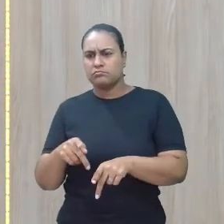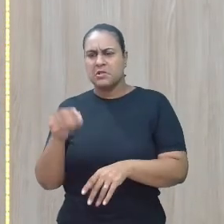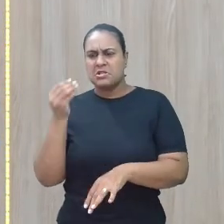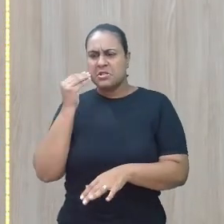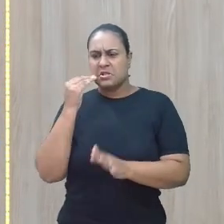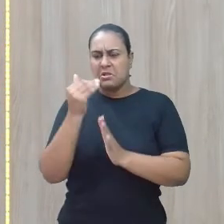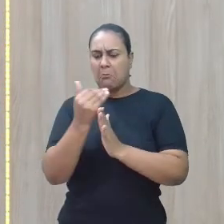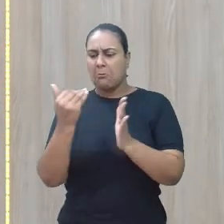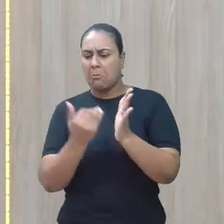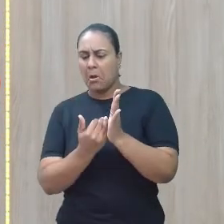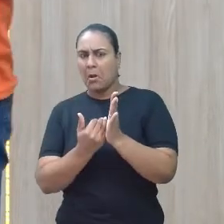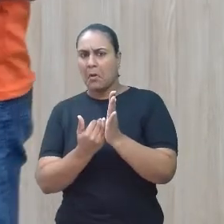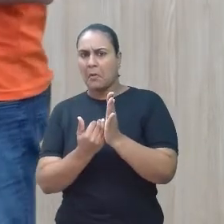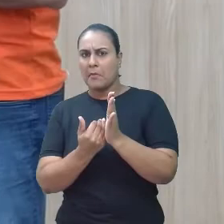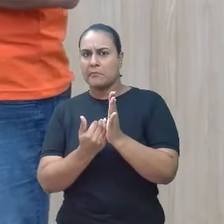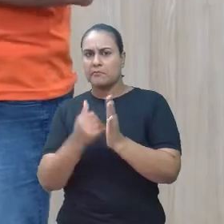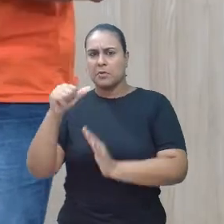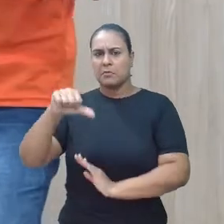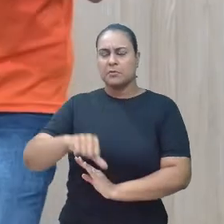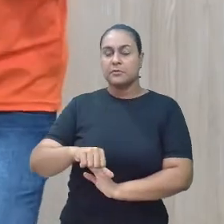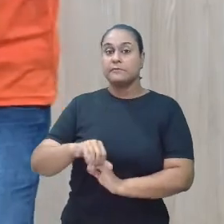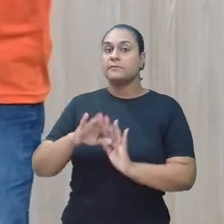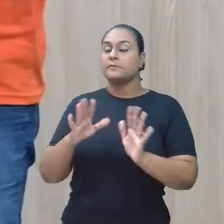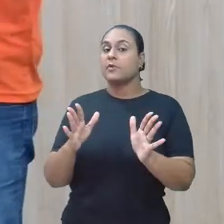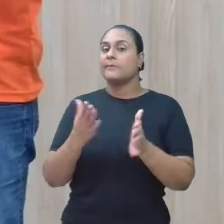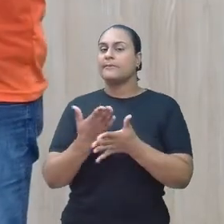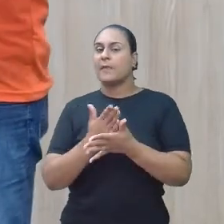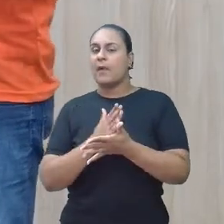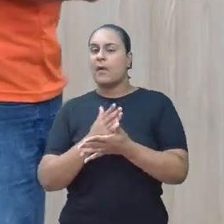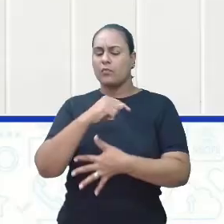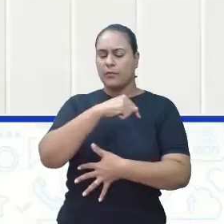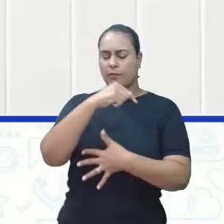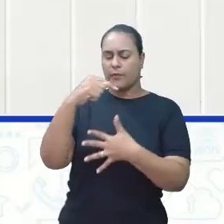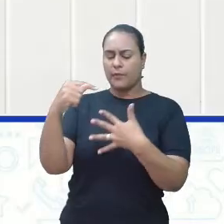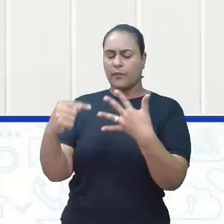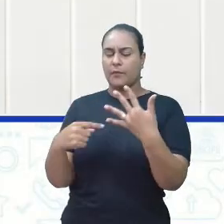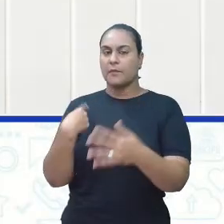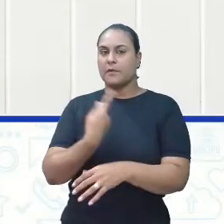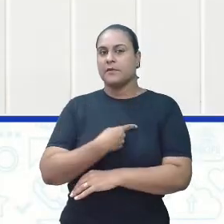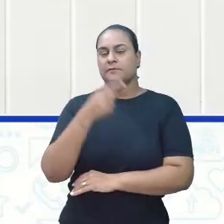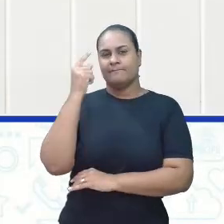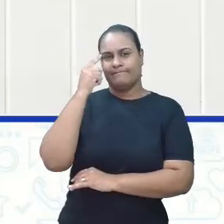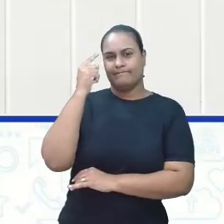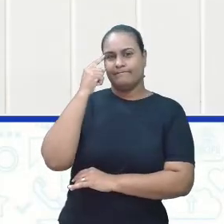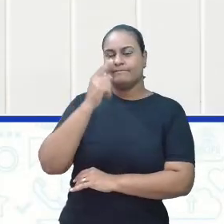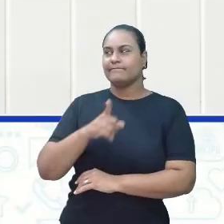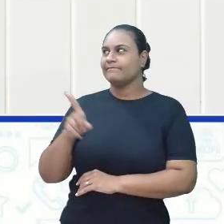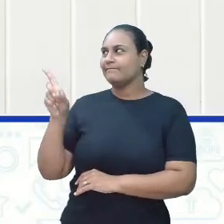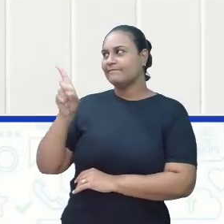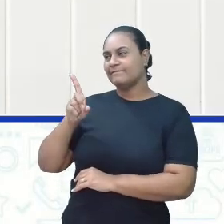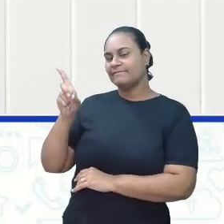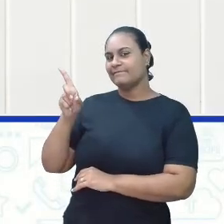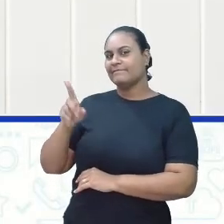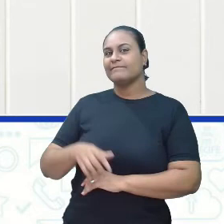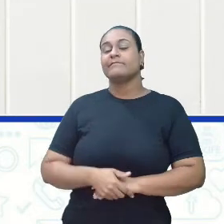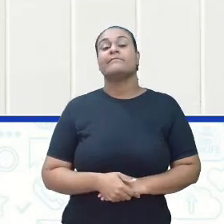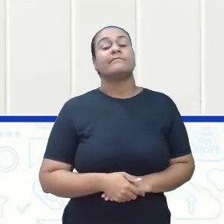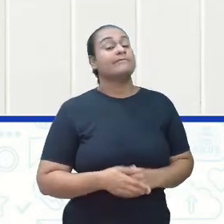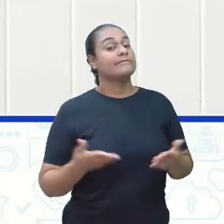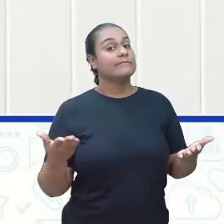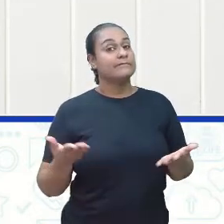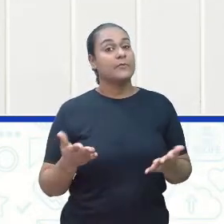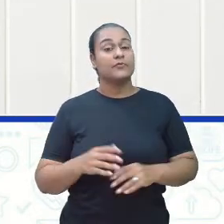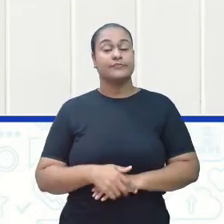inferiorizar, aí eu vou trazer o seguinte, né, alguns pontos para a gente pensar essa cultura, tá bom? Então, vou, né, falar para aqui agora. Então, é o